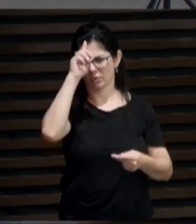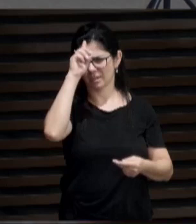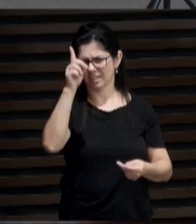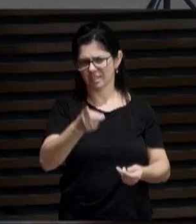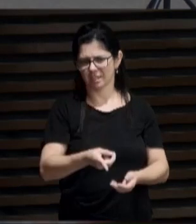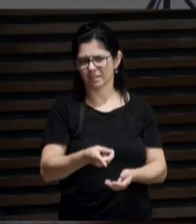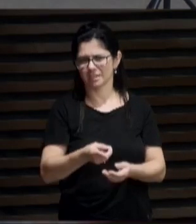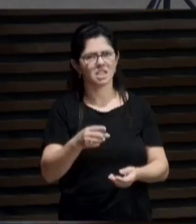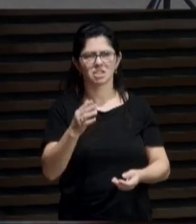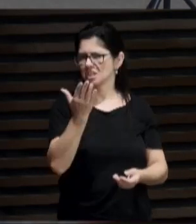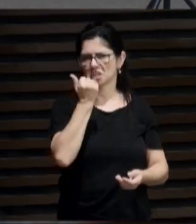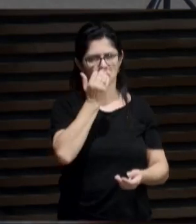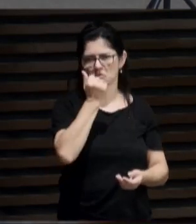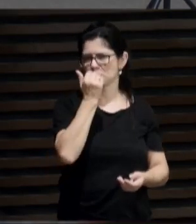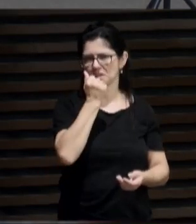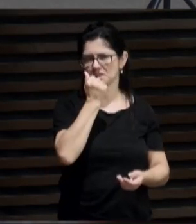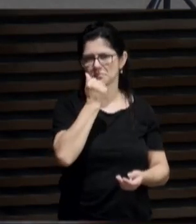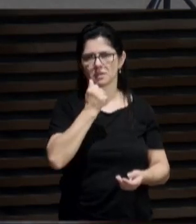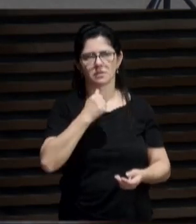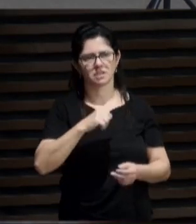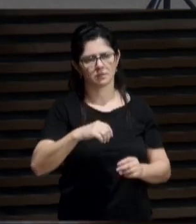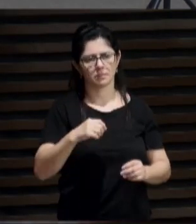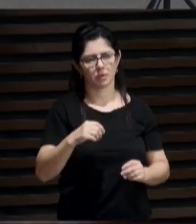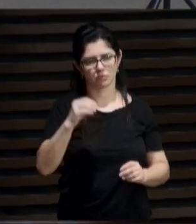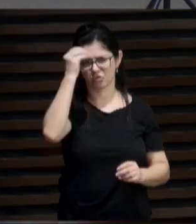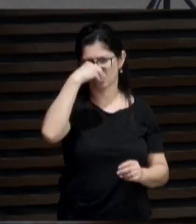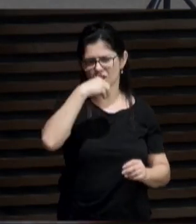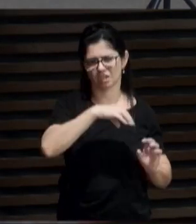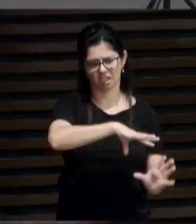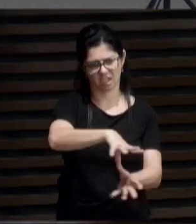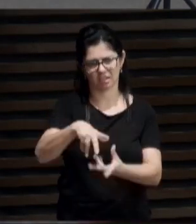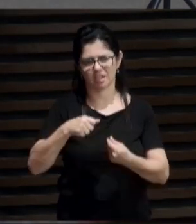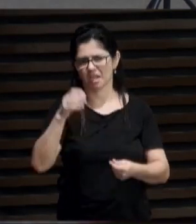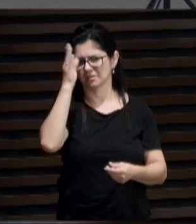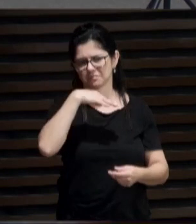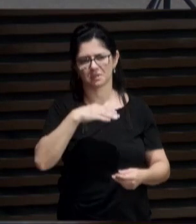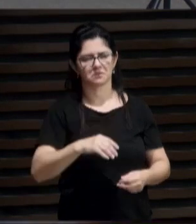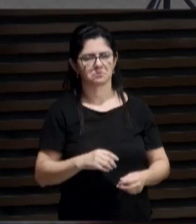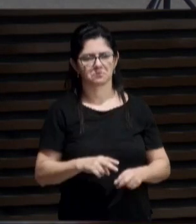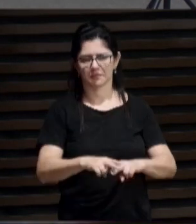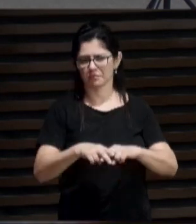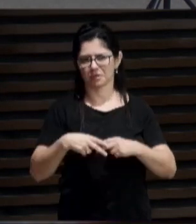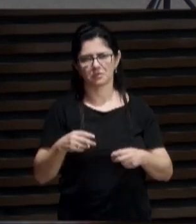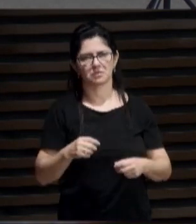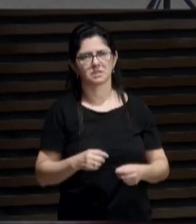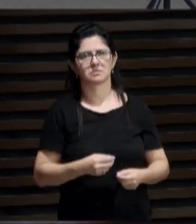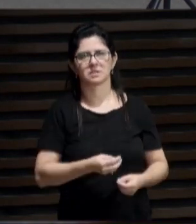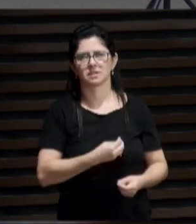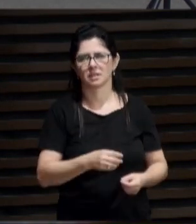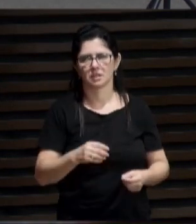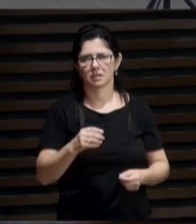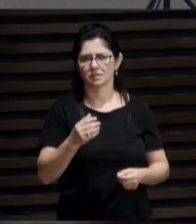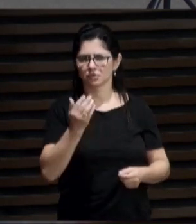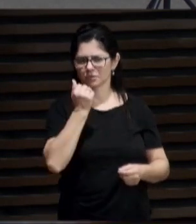não comesses, maldita é a terra por tua causa, em fadigas obterás dela o sustento durante os dias